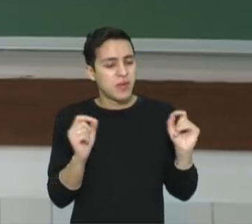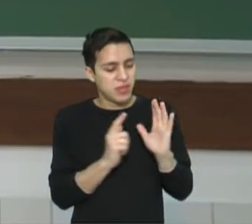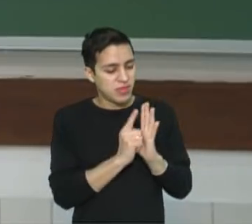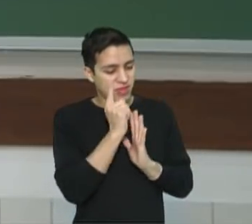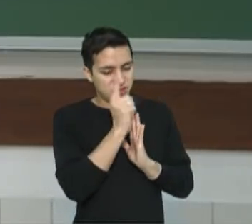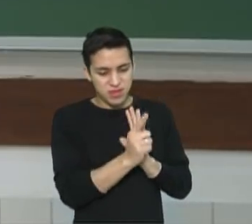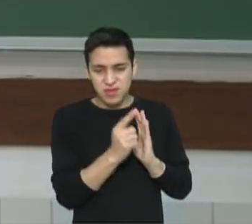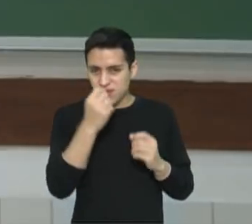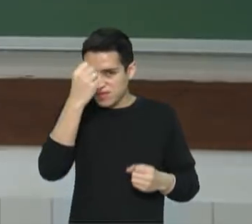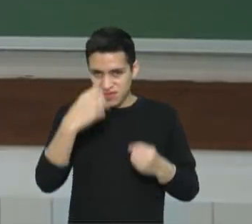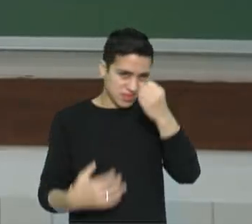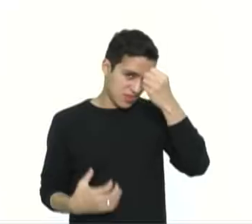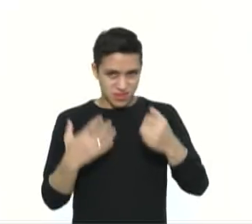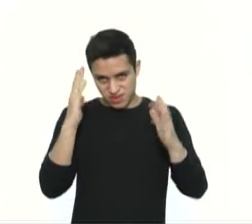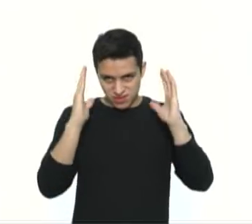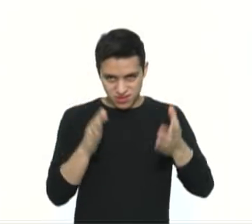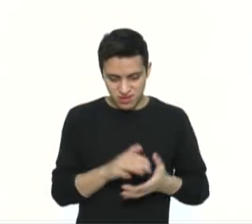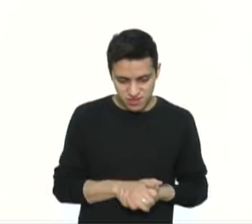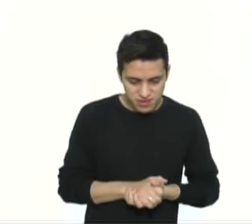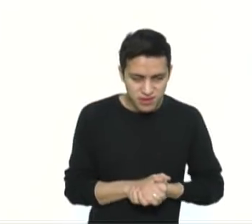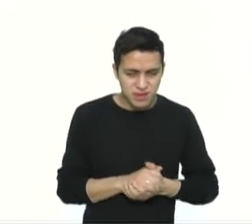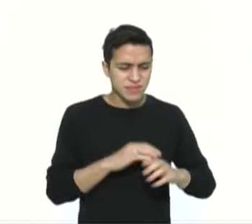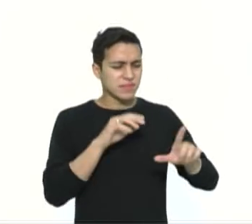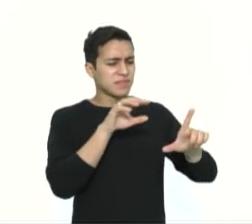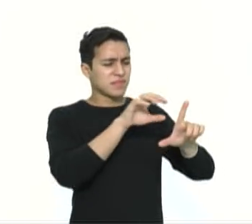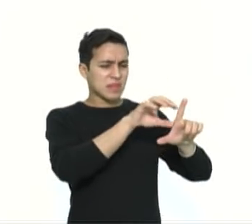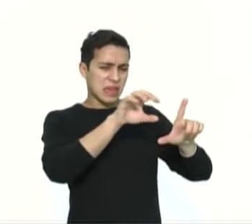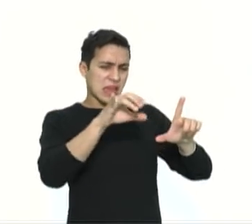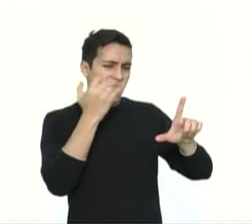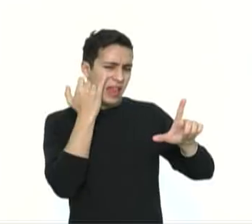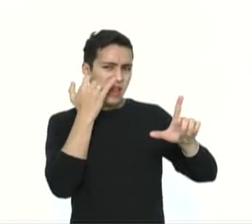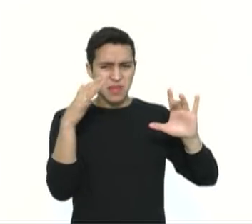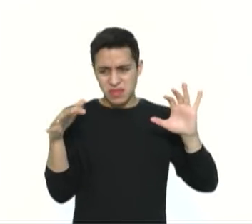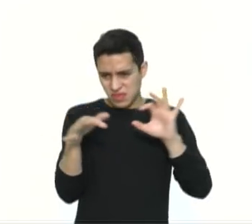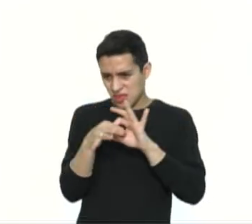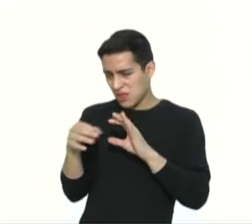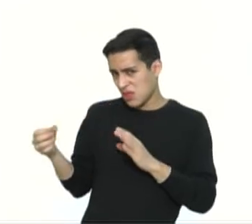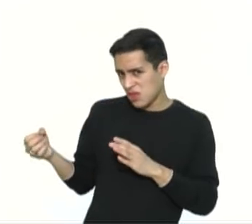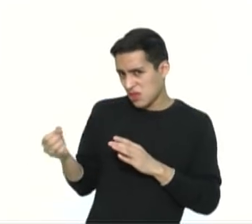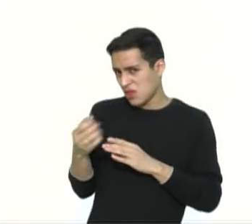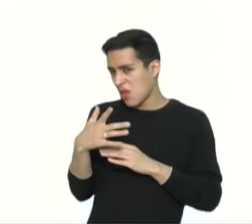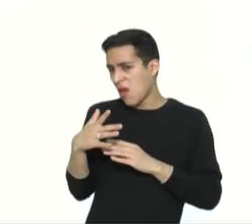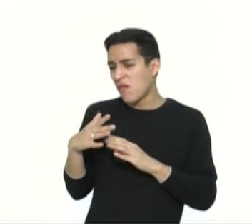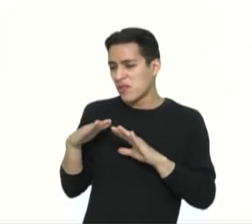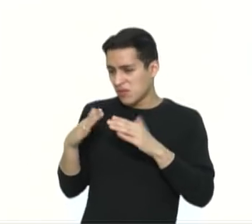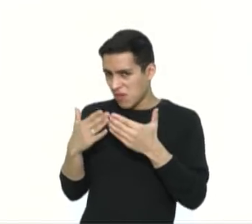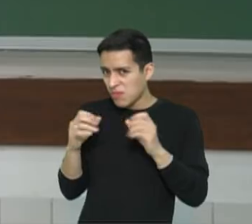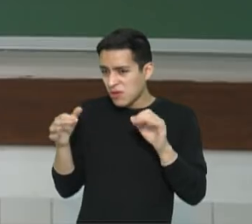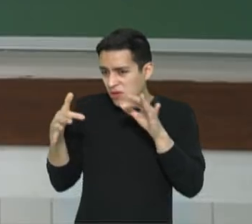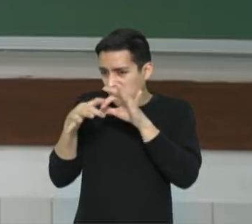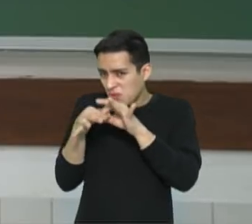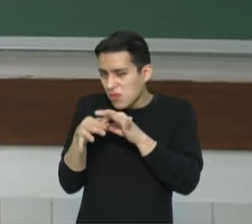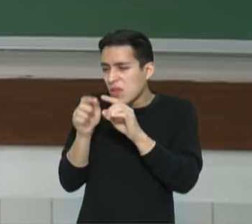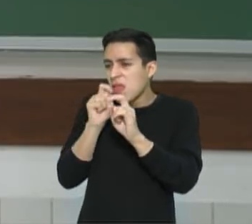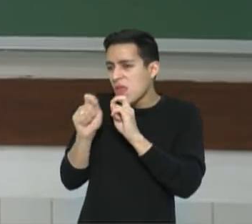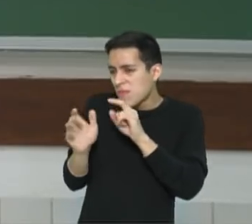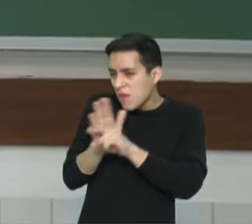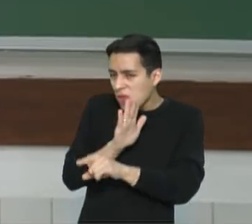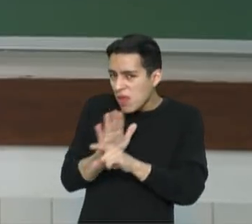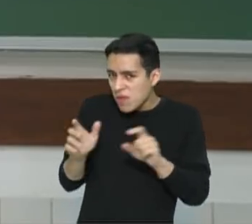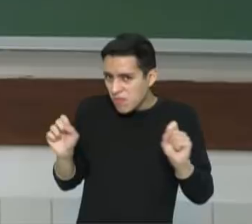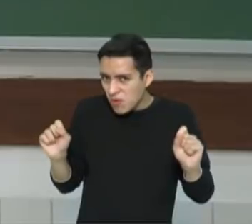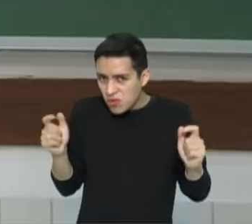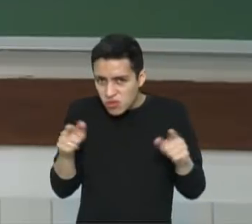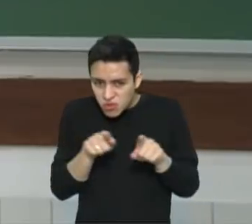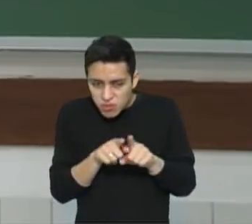gênero que a gente está falando. O infográfico poderia acompanhar a reportagem da Nova Escola, lida no início, e por quê? Por que a gente poderia,